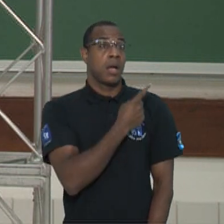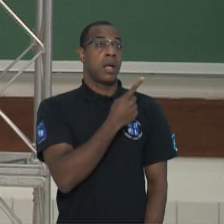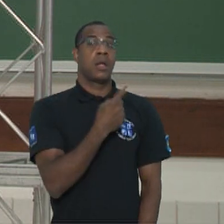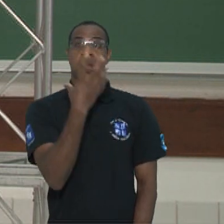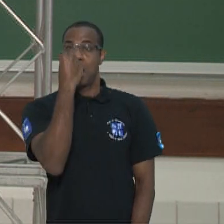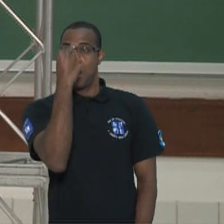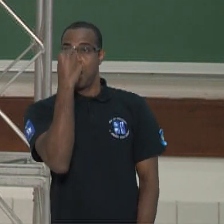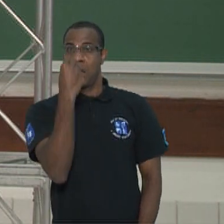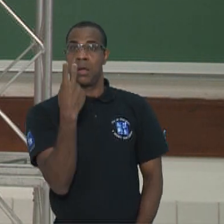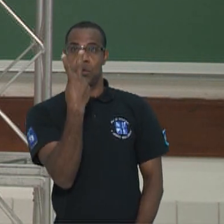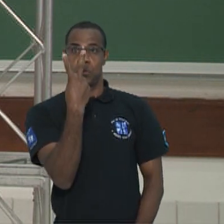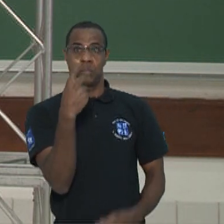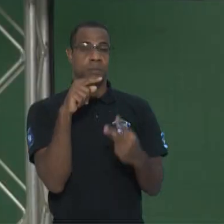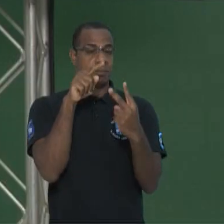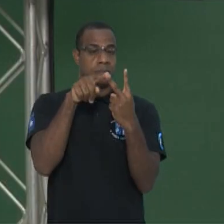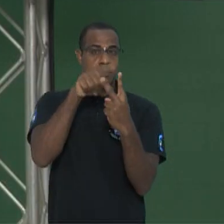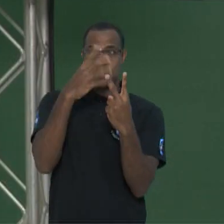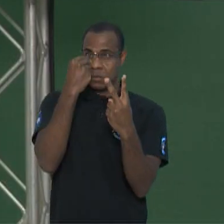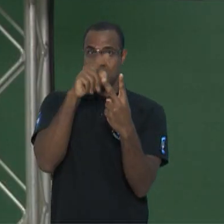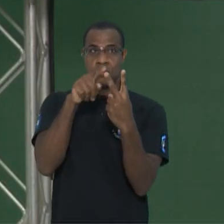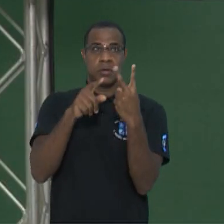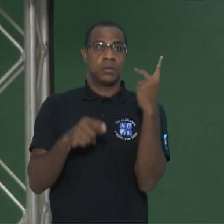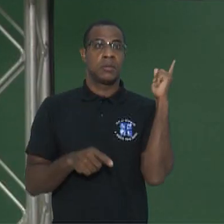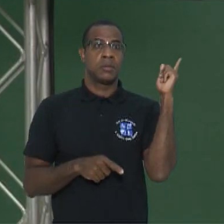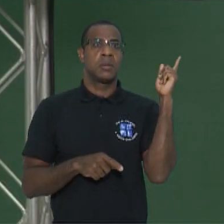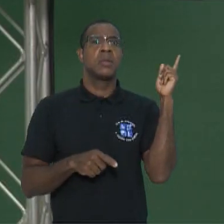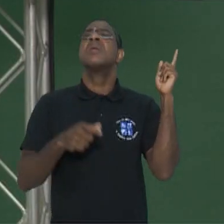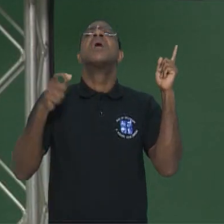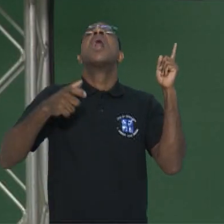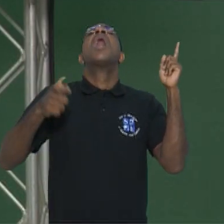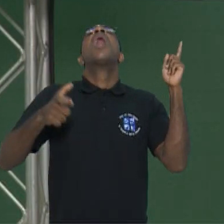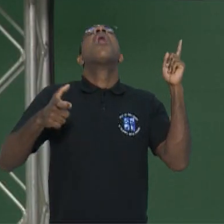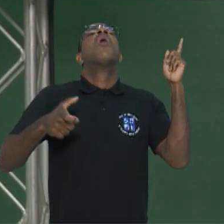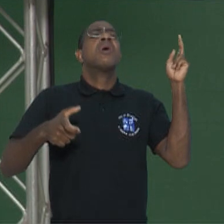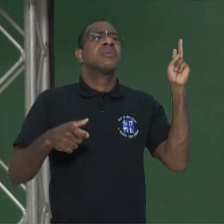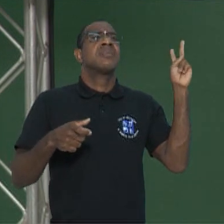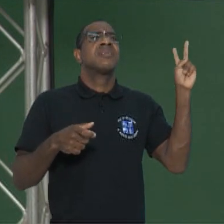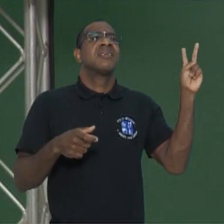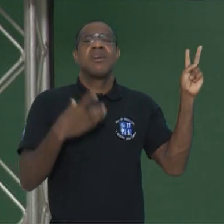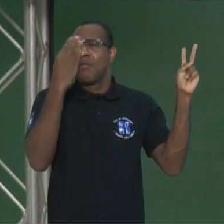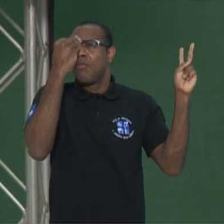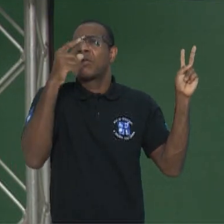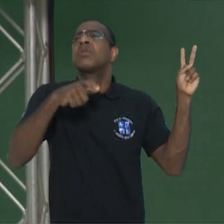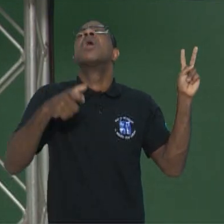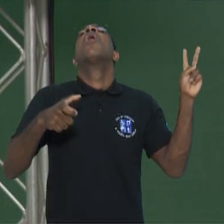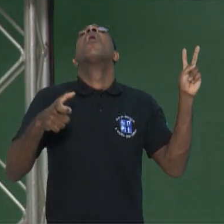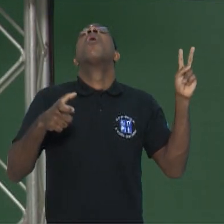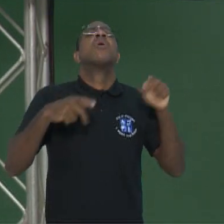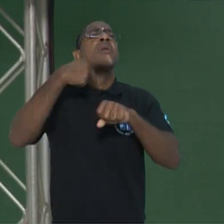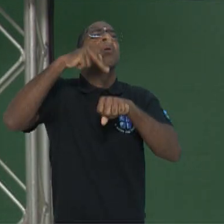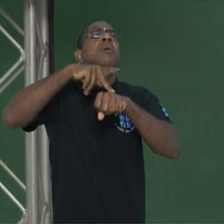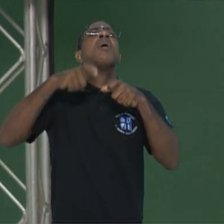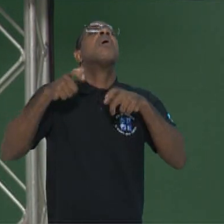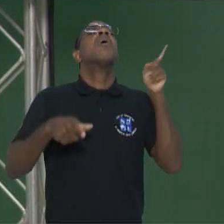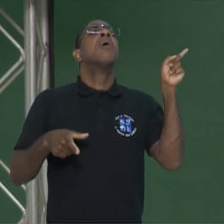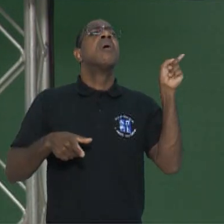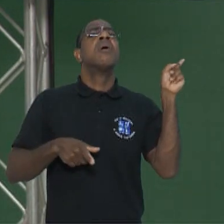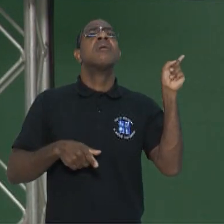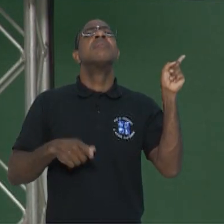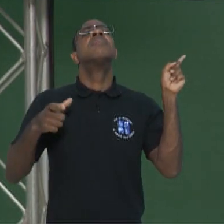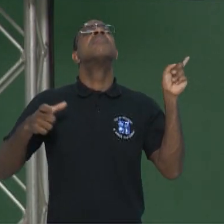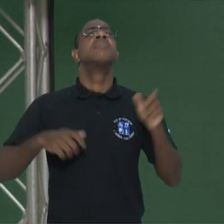vocês. Vocês sabem dizer de onde são essas imagens aqui? Se a gente só olhasse uma foto, no primeiro